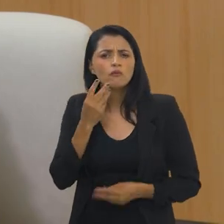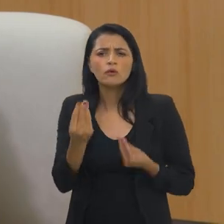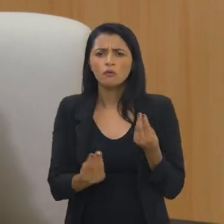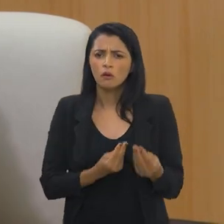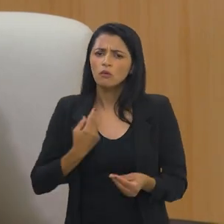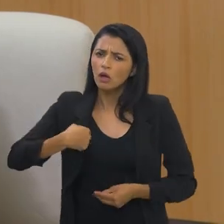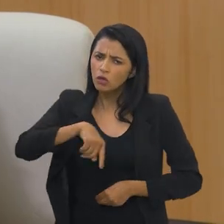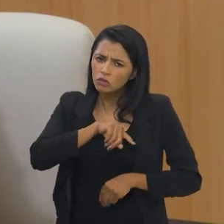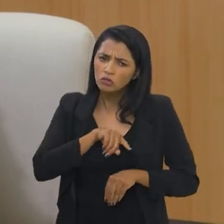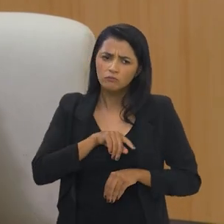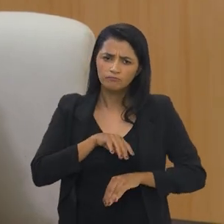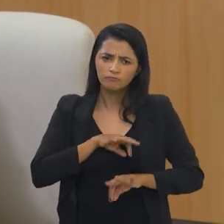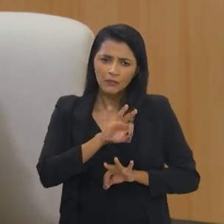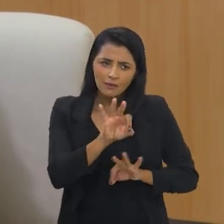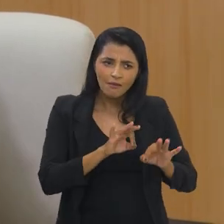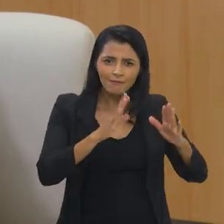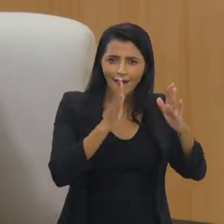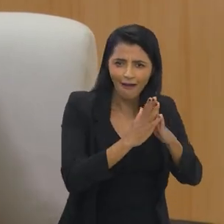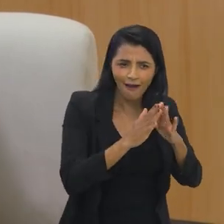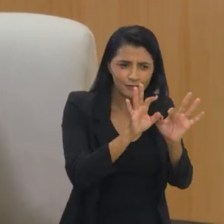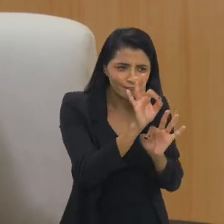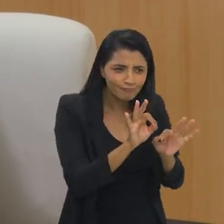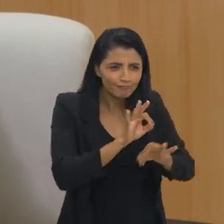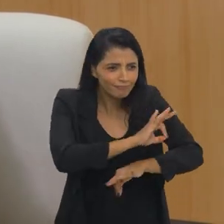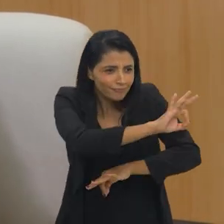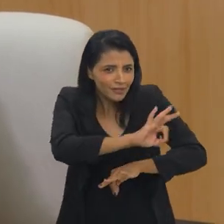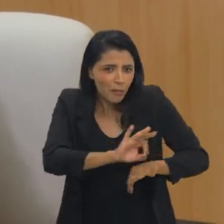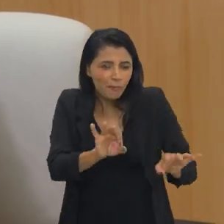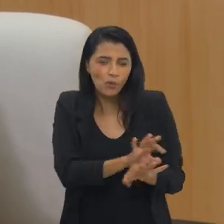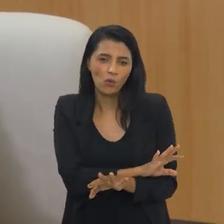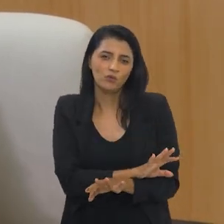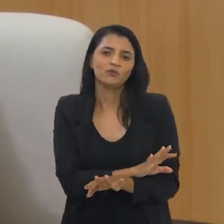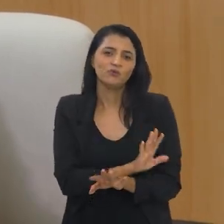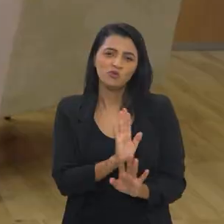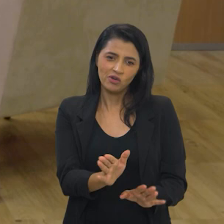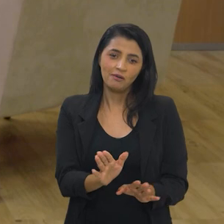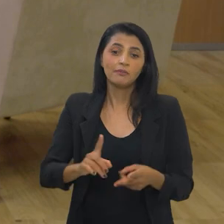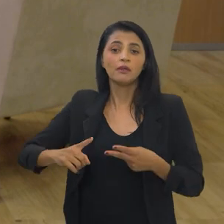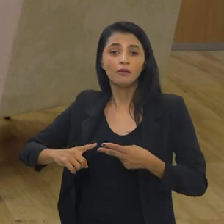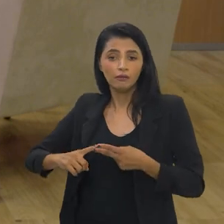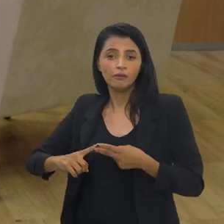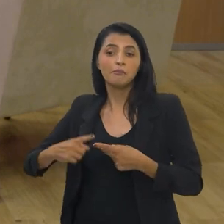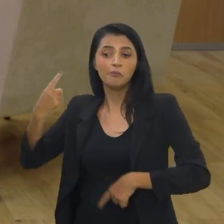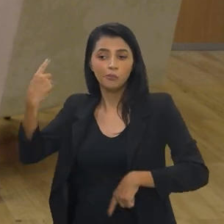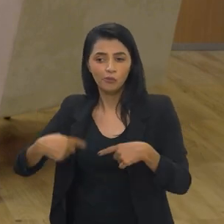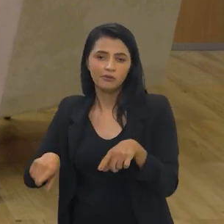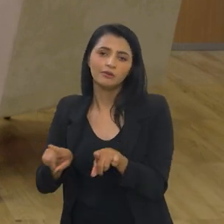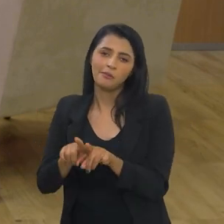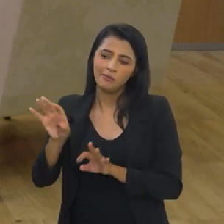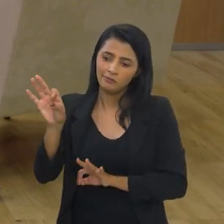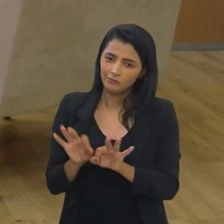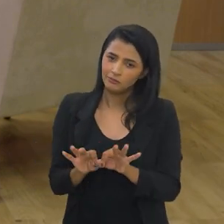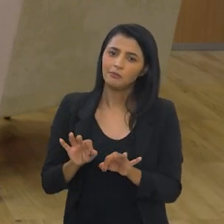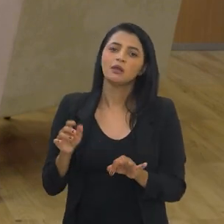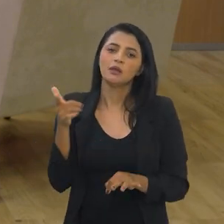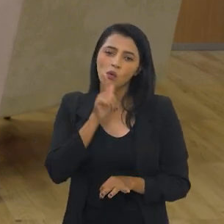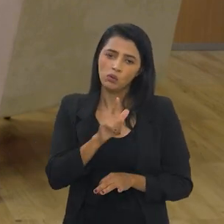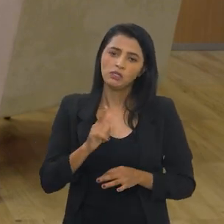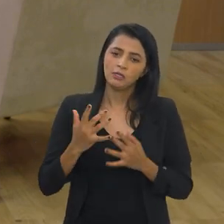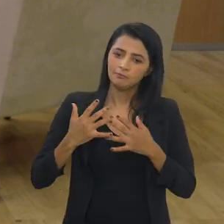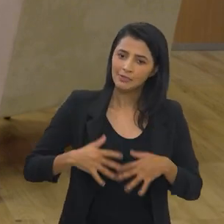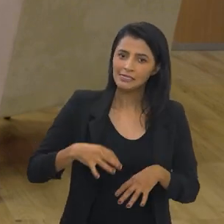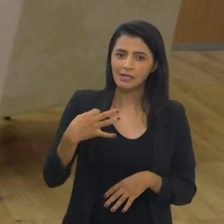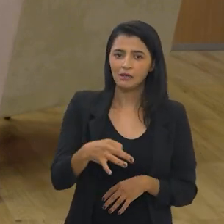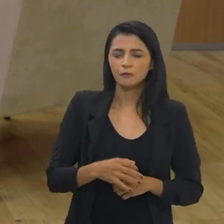sempre digo que você tem arquitetura da casa enquanto arquitetura e arquitetura política para que a casa possa